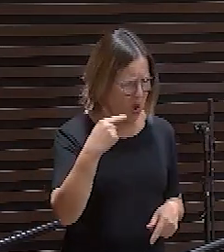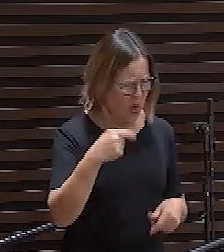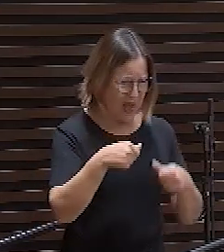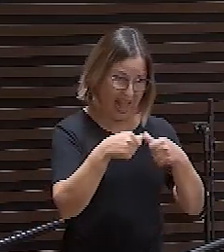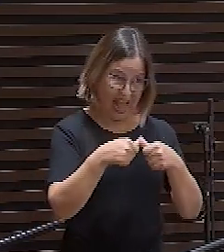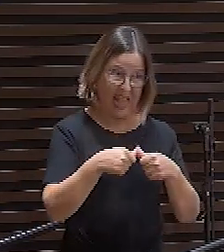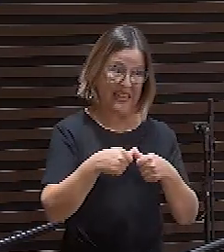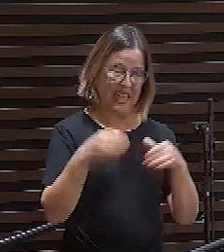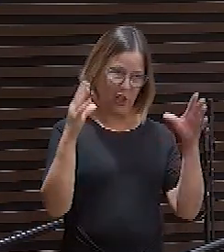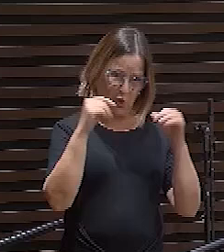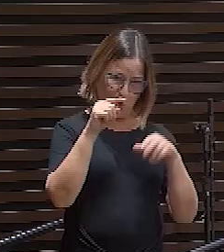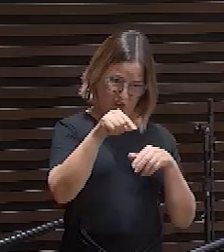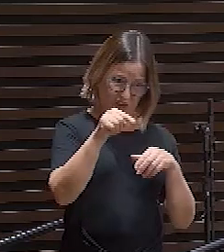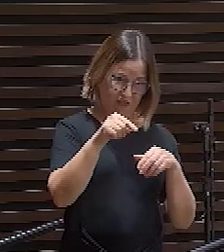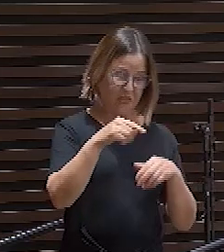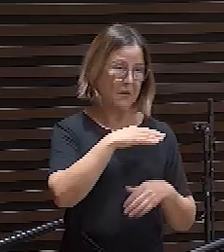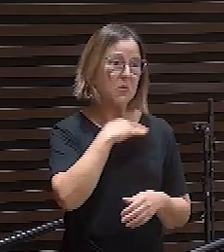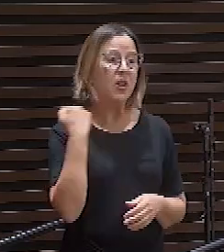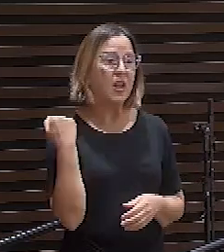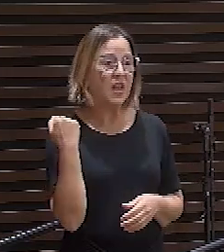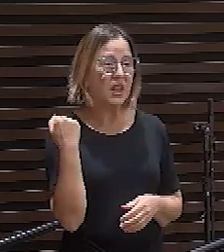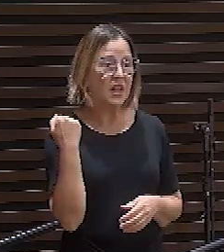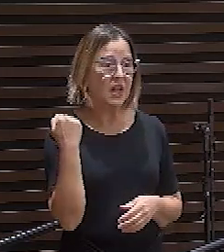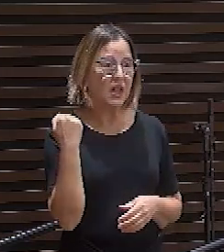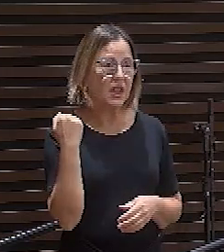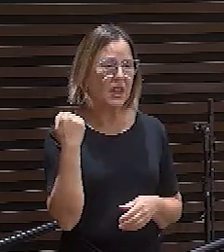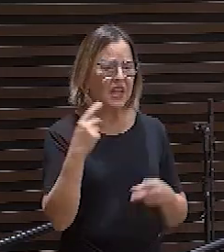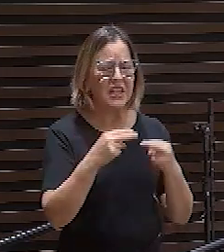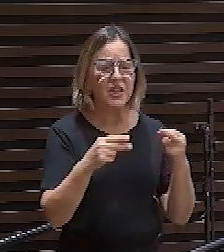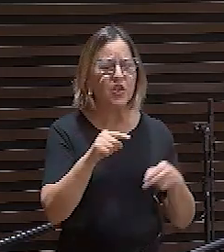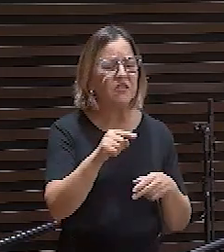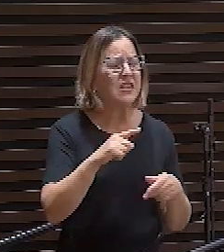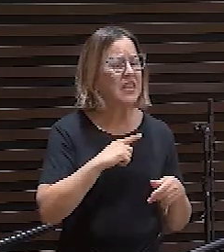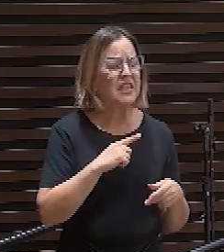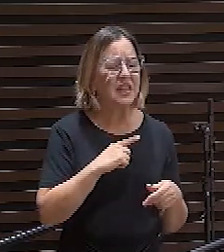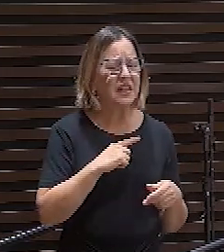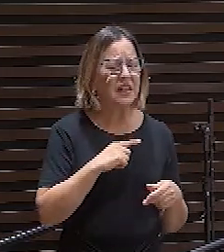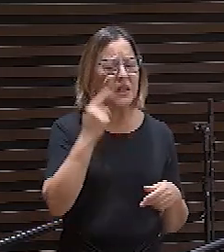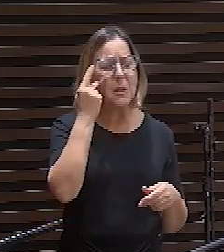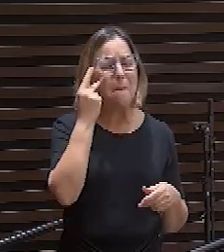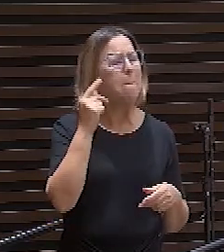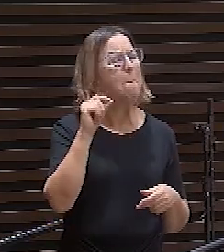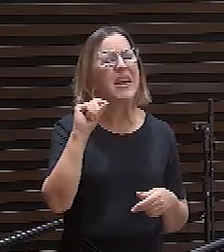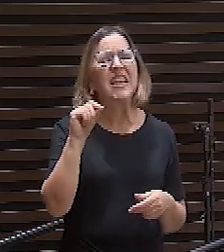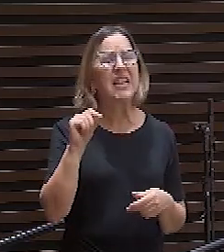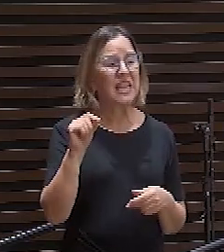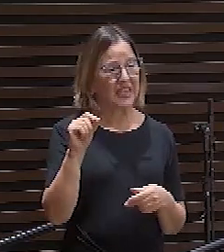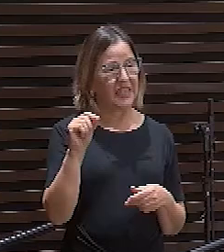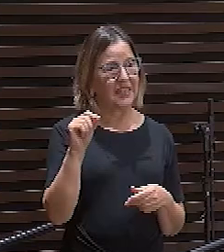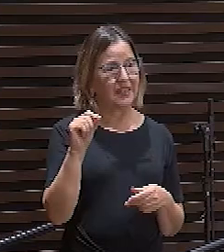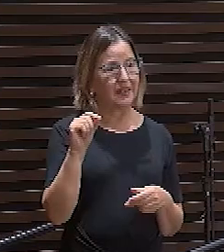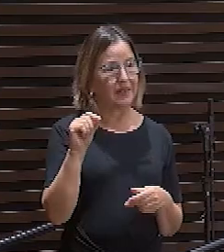te pedirão a tua alma. E o que tens preparado, para quem será?